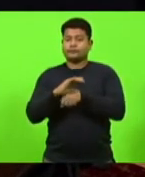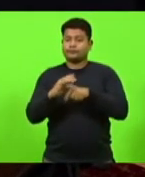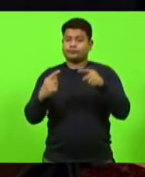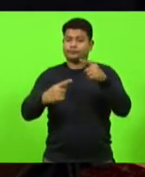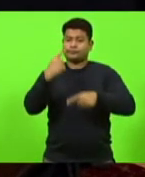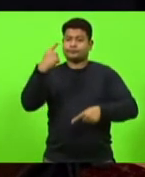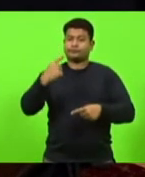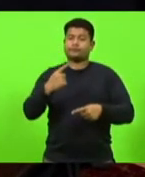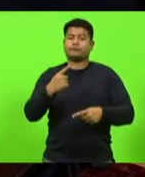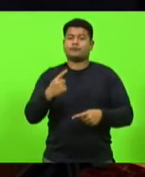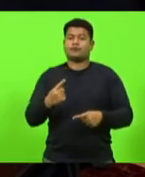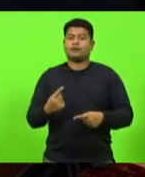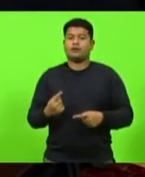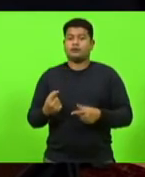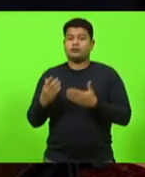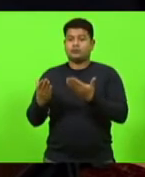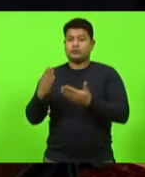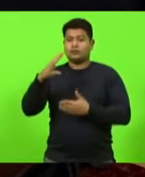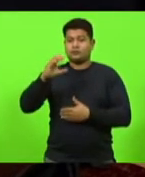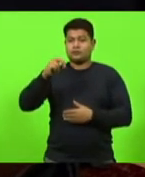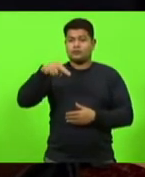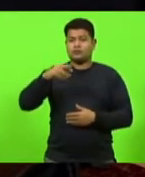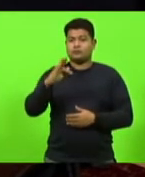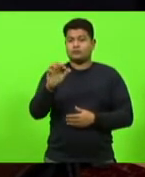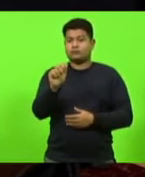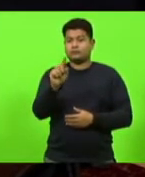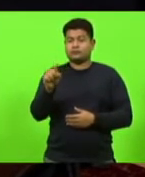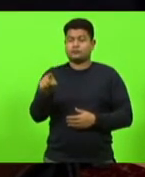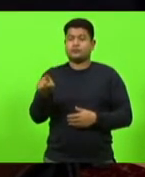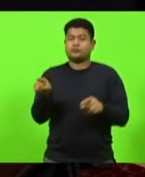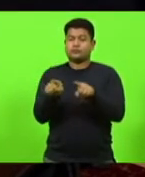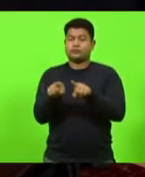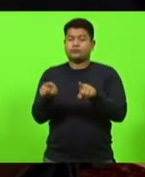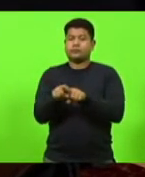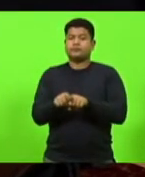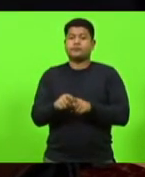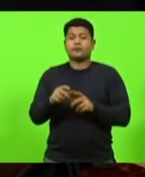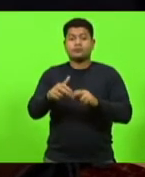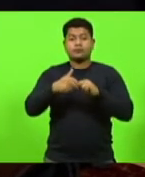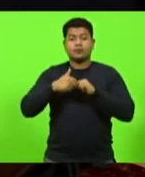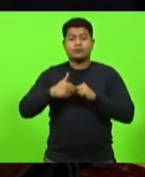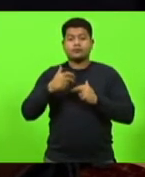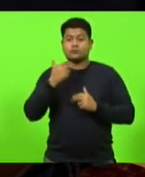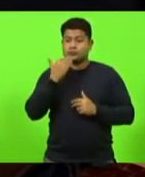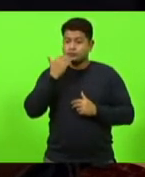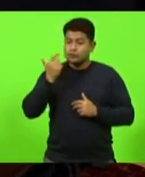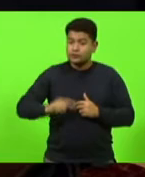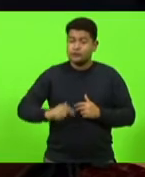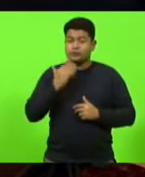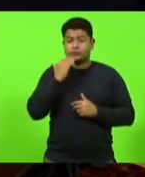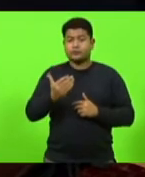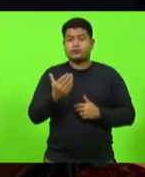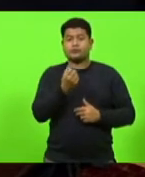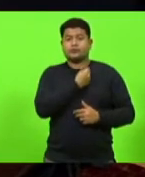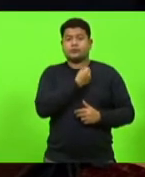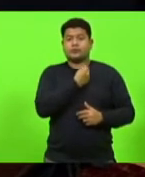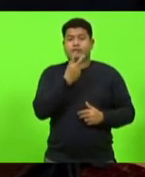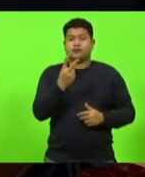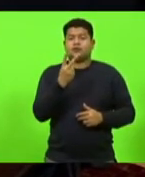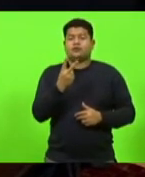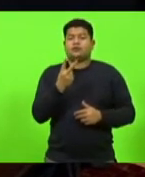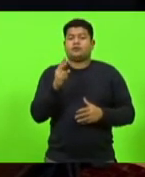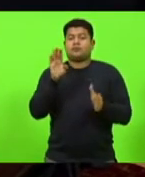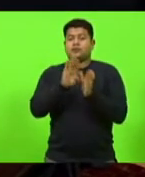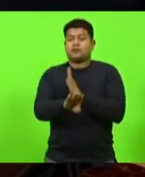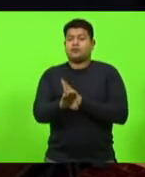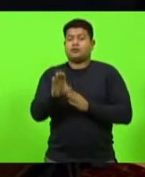do Conselho Fazendário Nacional. Portanto, quero aqui, mais uma vez, pedir voto 2 pela rejeição do